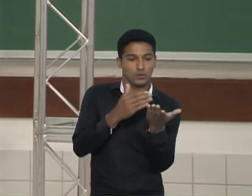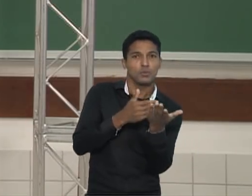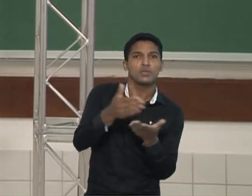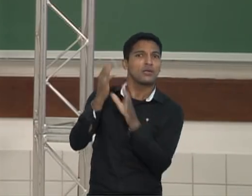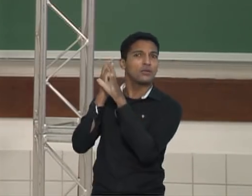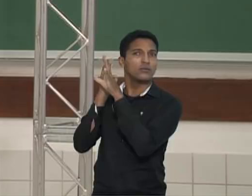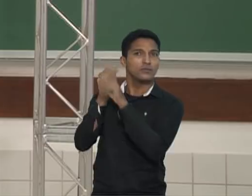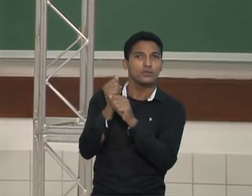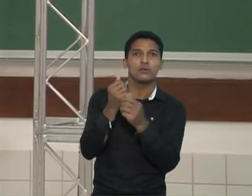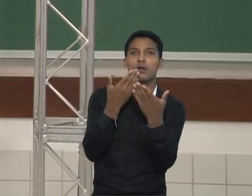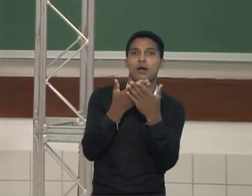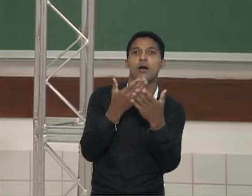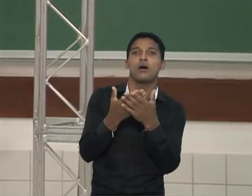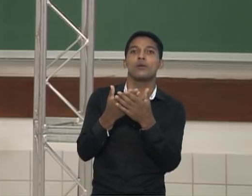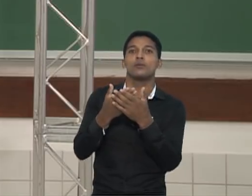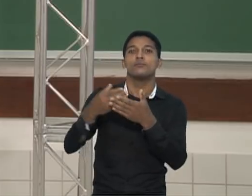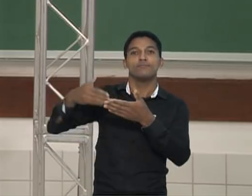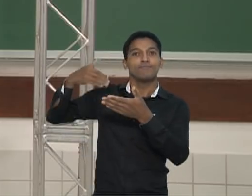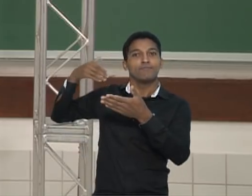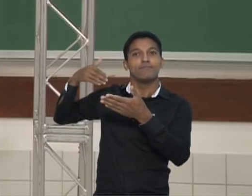a de 52. Vamos lá?